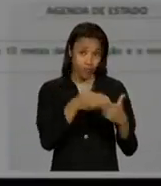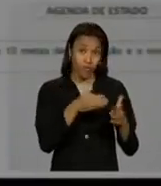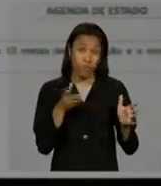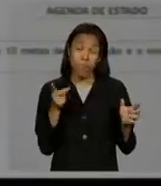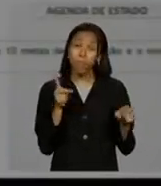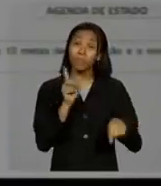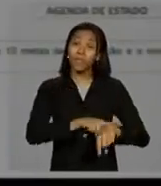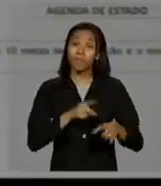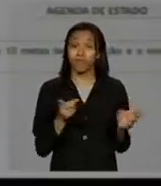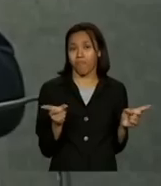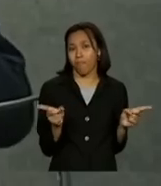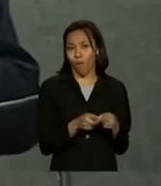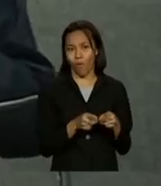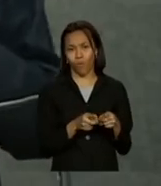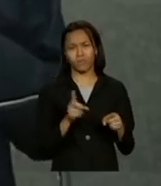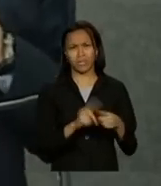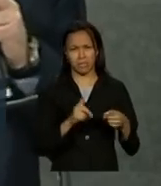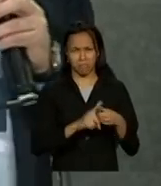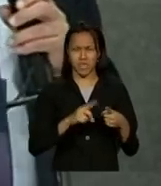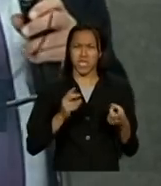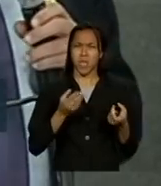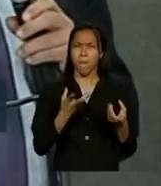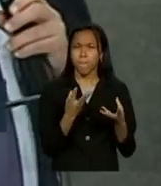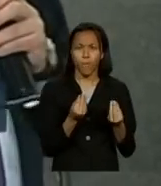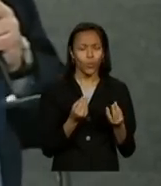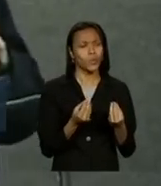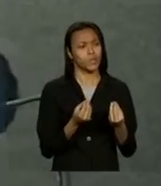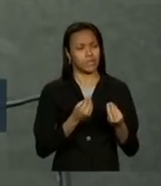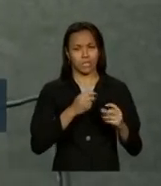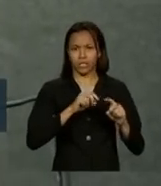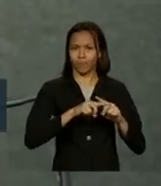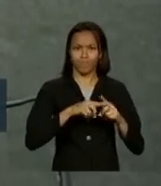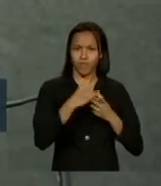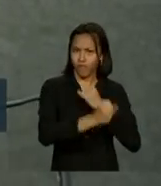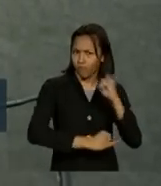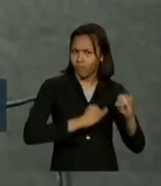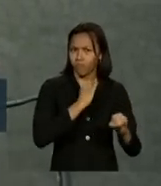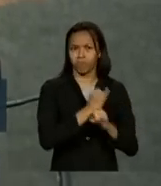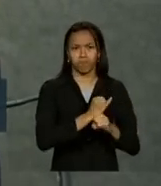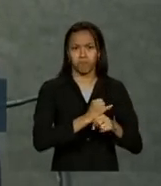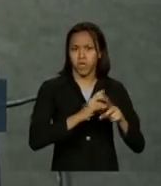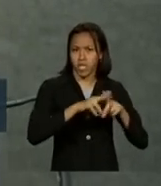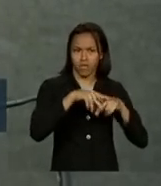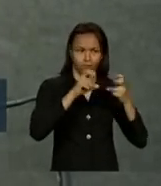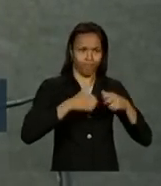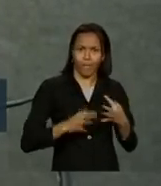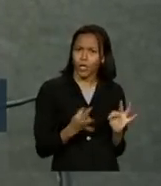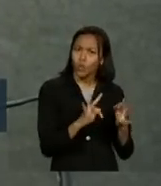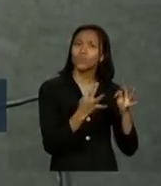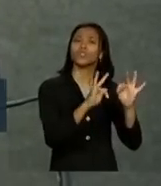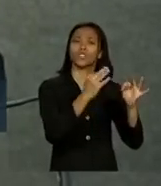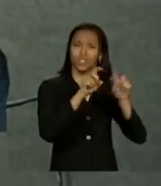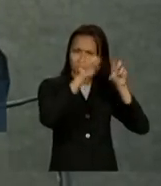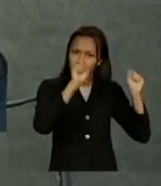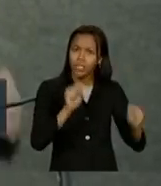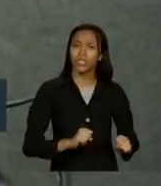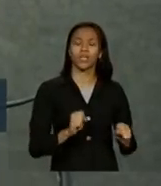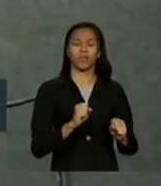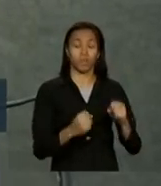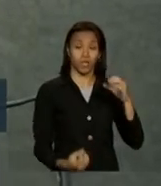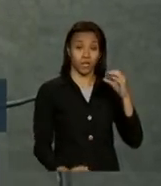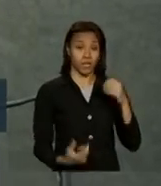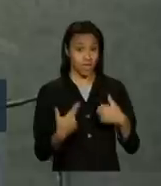né e também com alto nível de informatização n e vamos dizer criou do